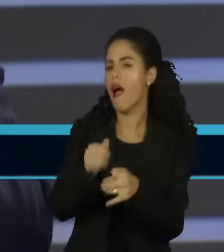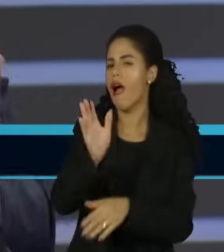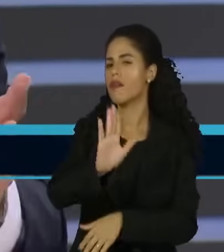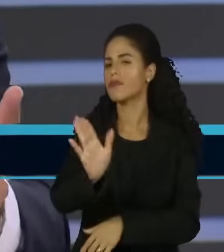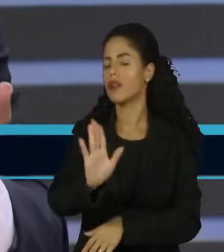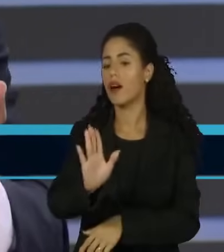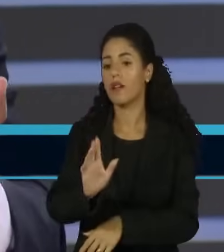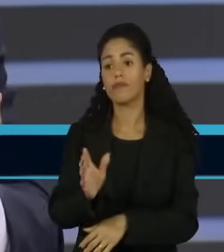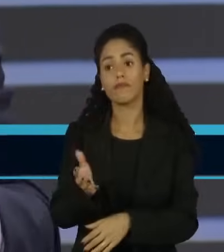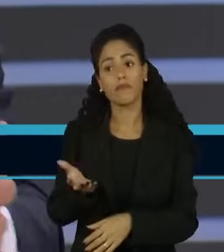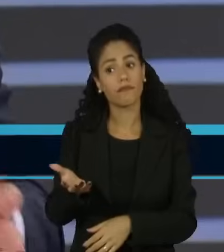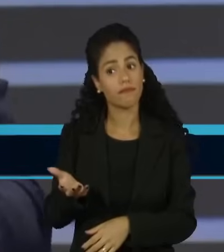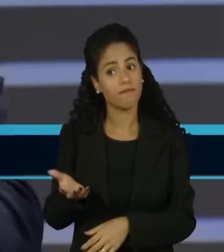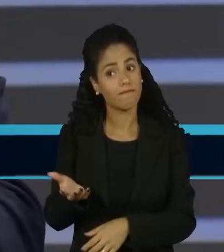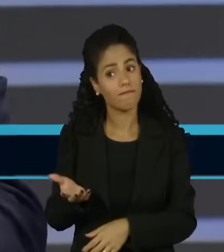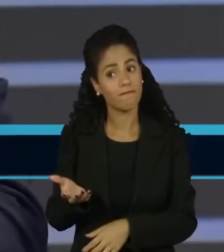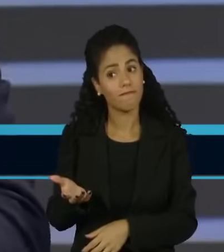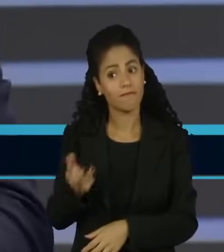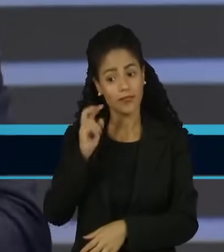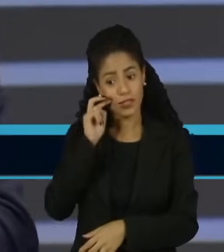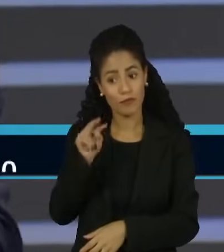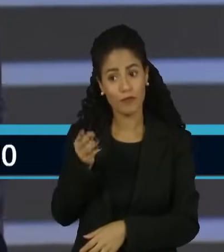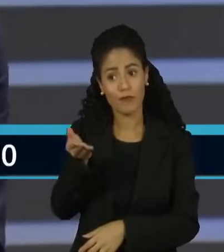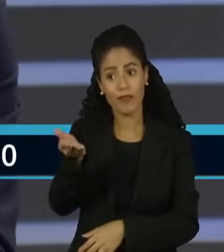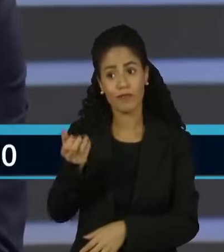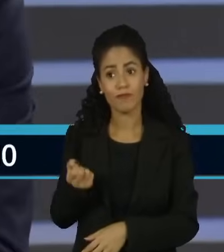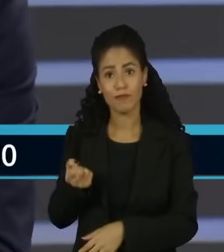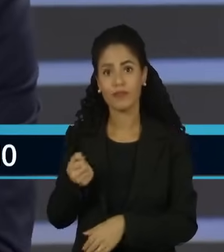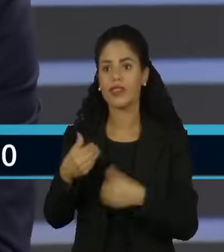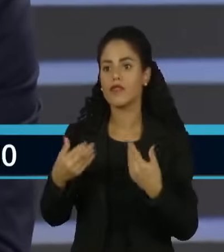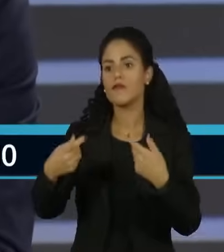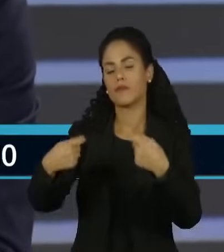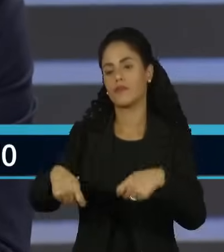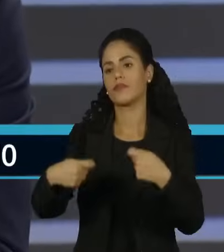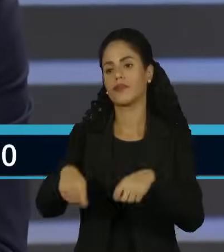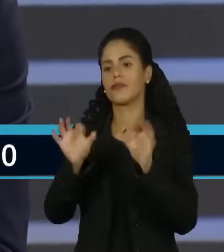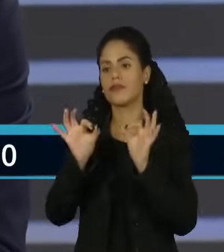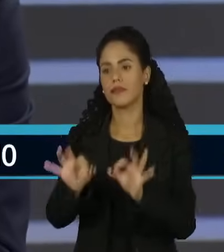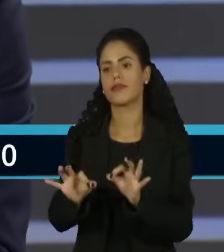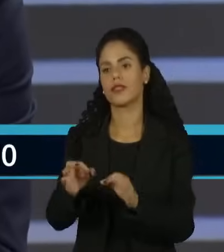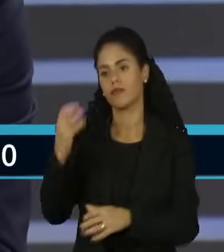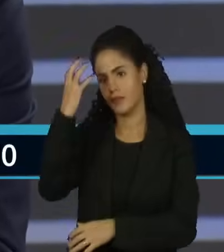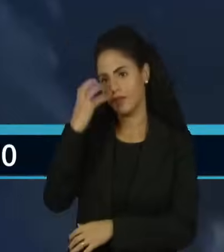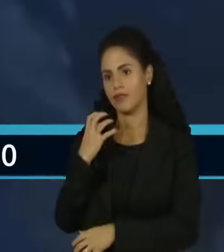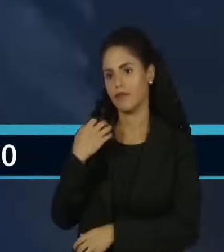Que bom, né? Que ótimo, tá? Mas a questão legal tem que ser levada a sério.